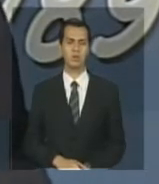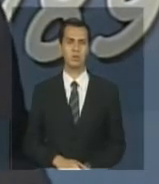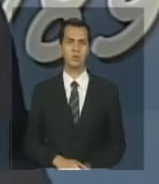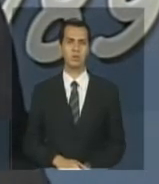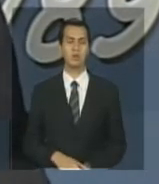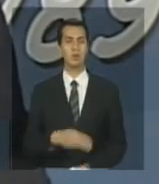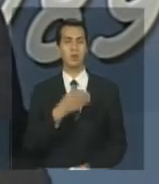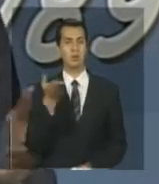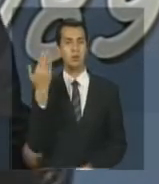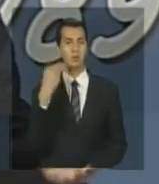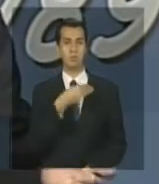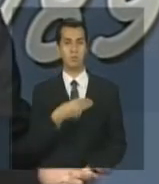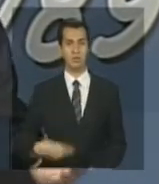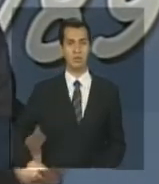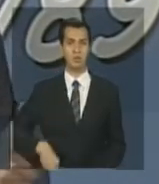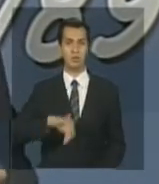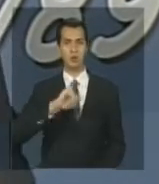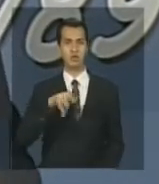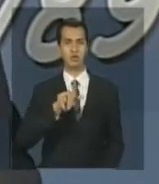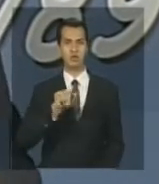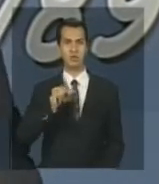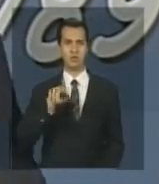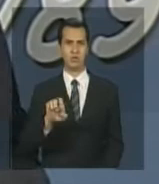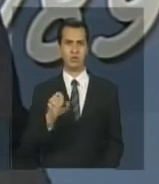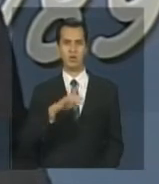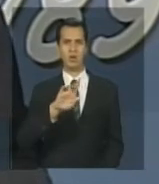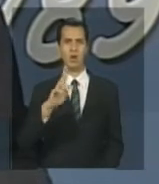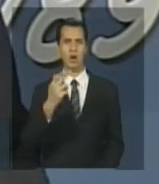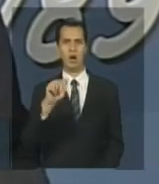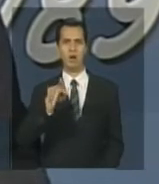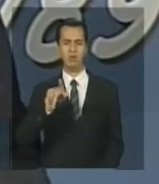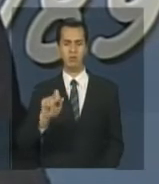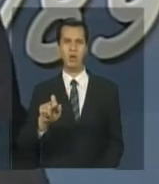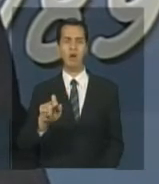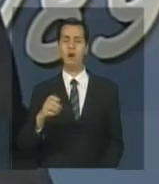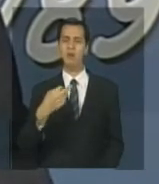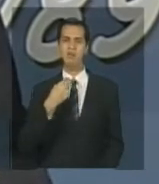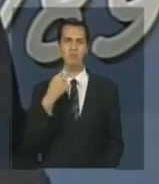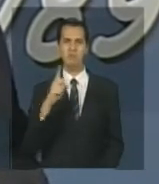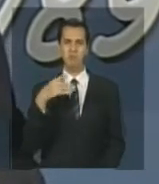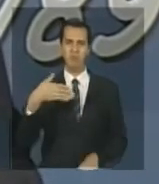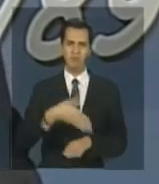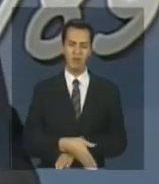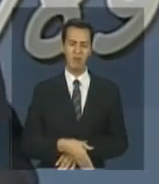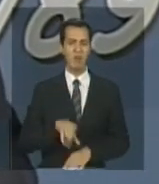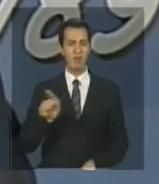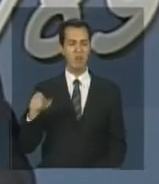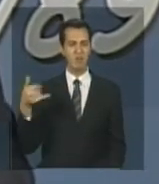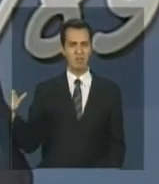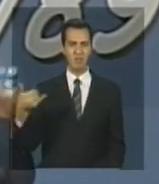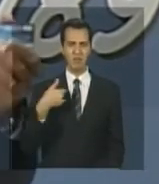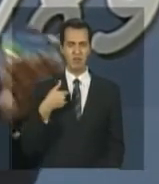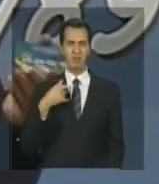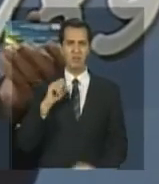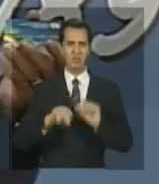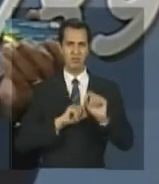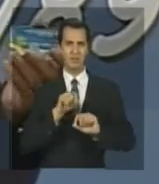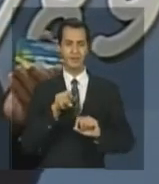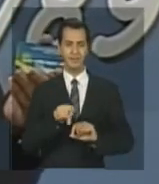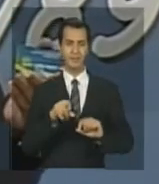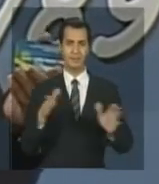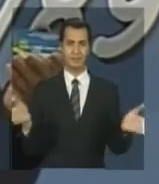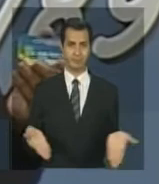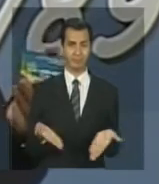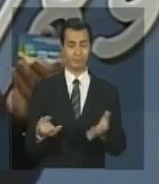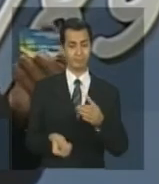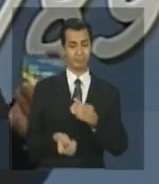o ministro Jorge age que não pode estar aqui presente nesta solenidade mim formava de que essa iniciativa